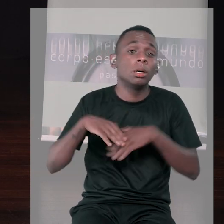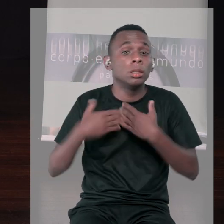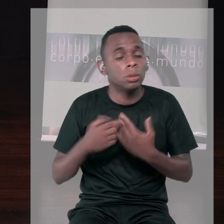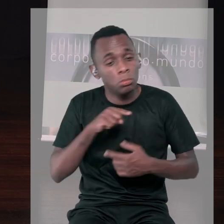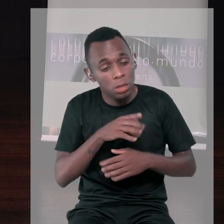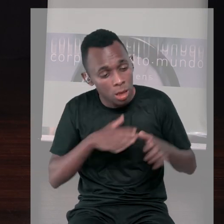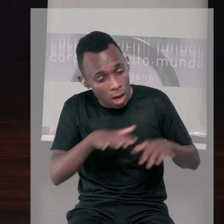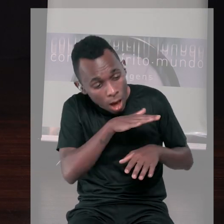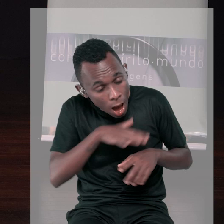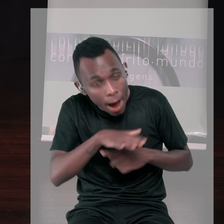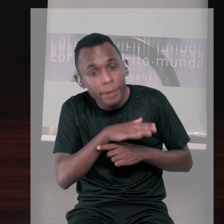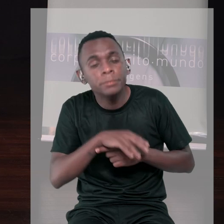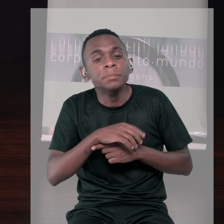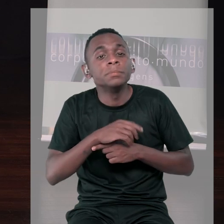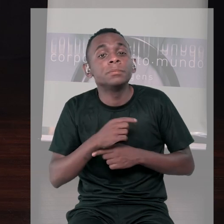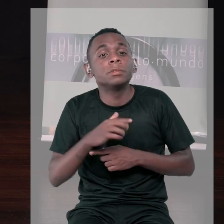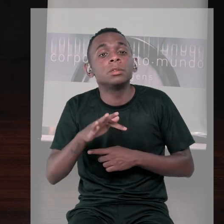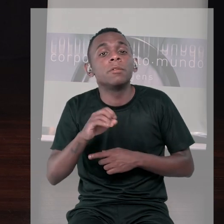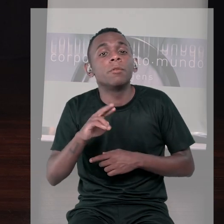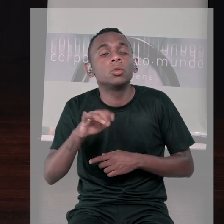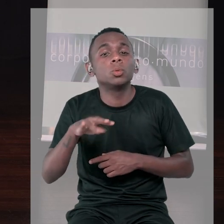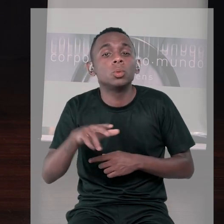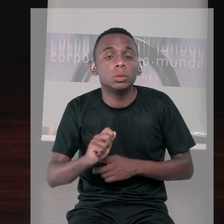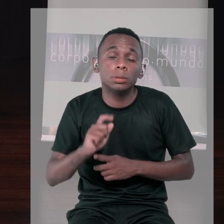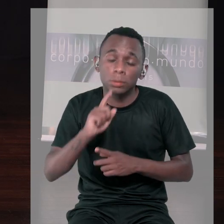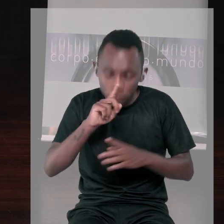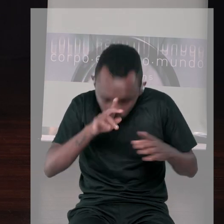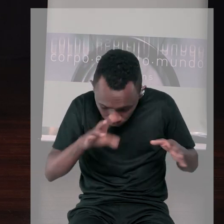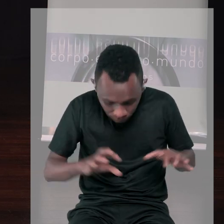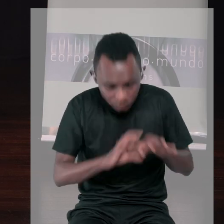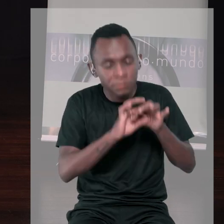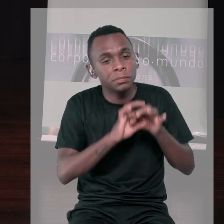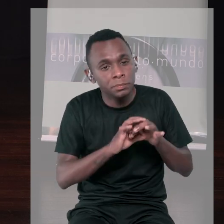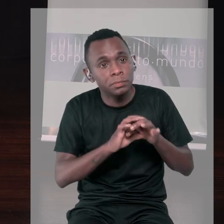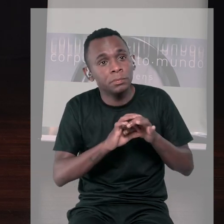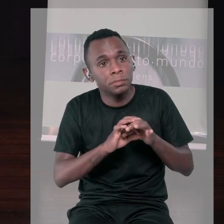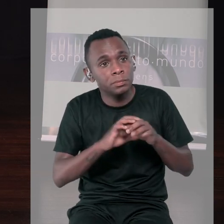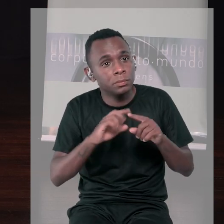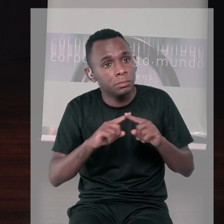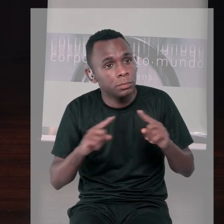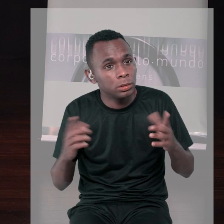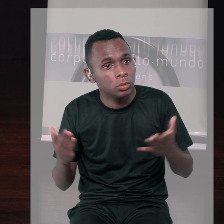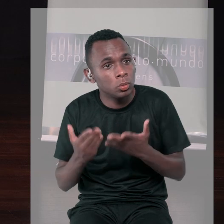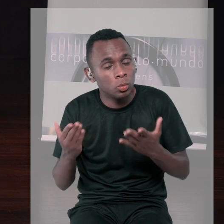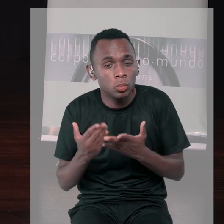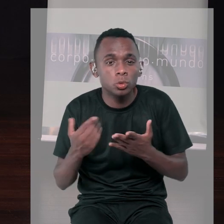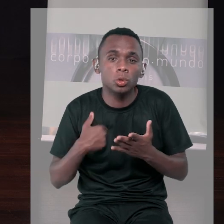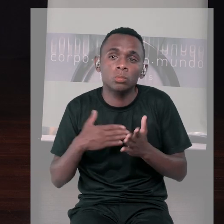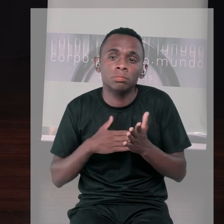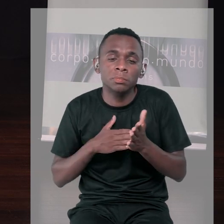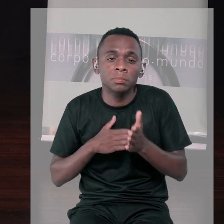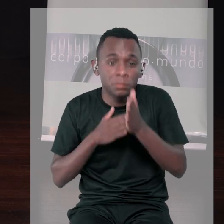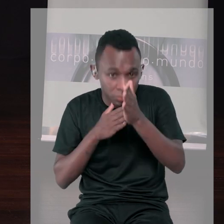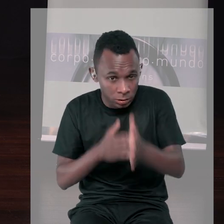vem conjugada com virtude. Tá? Mas hoje, como eu fiz um percurso maior, eu acho que nem